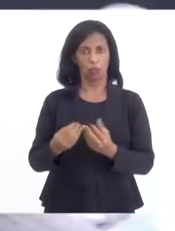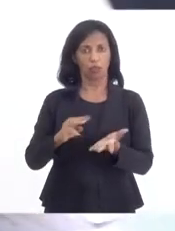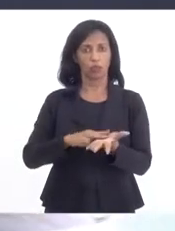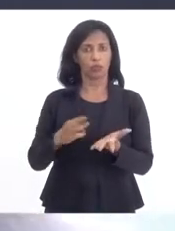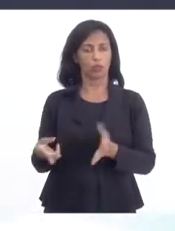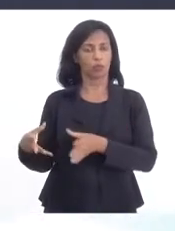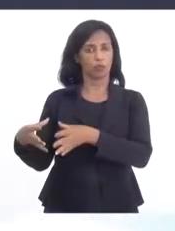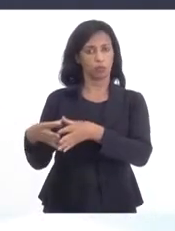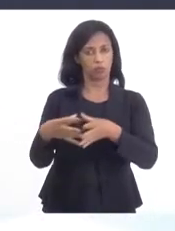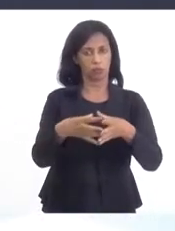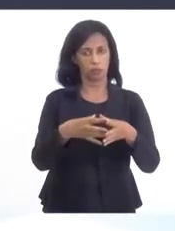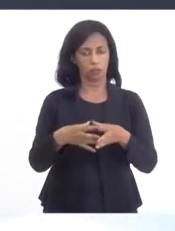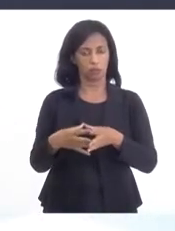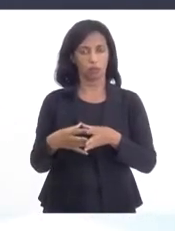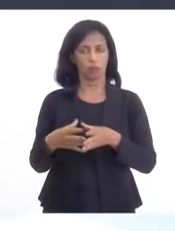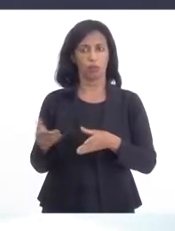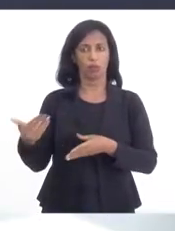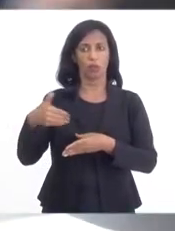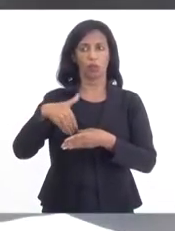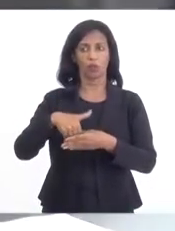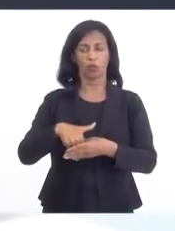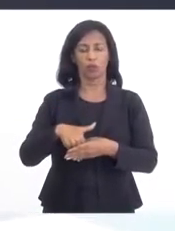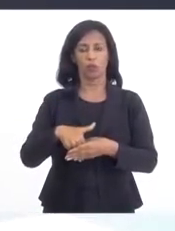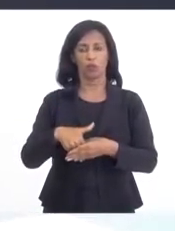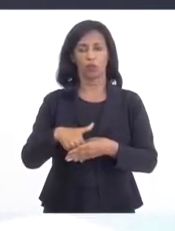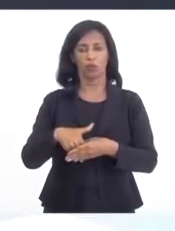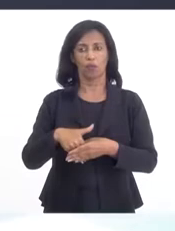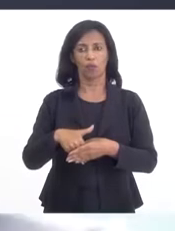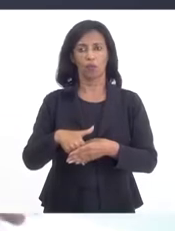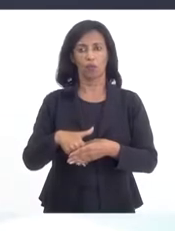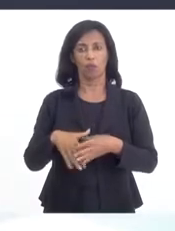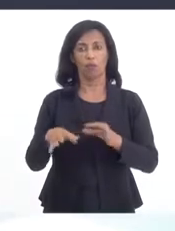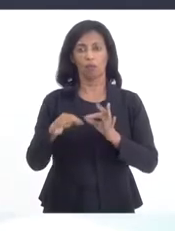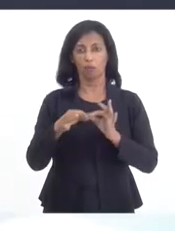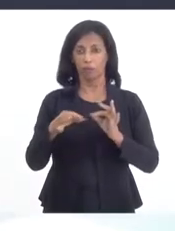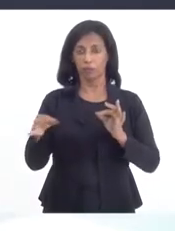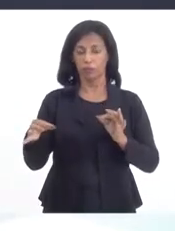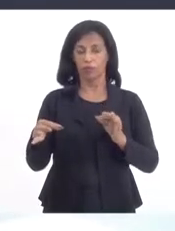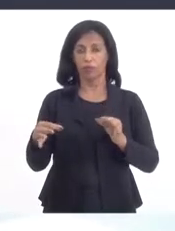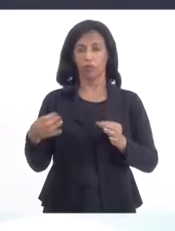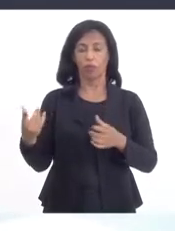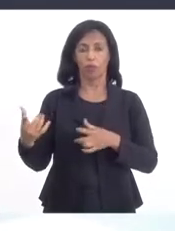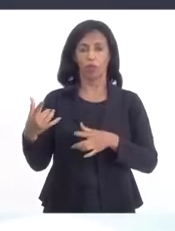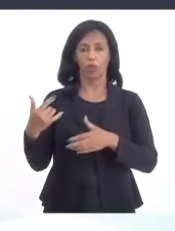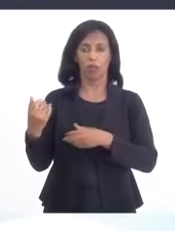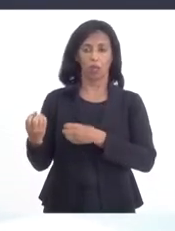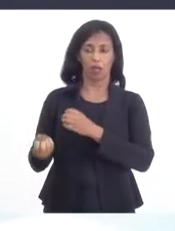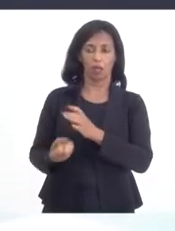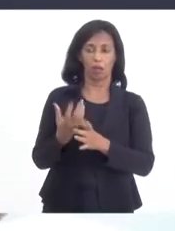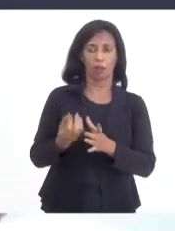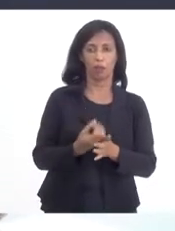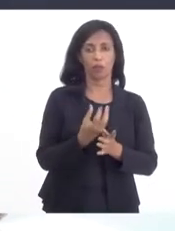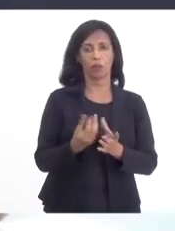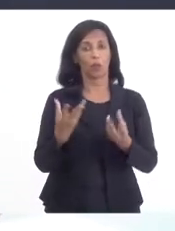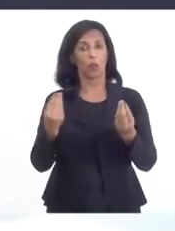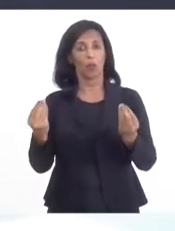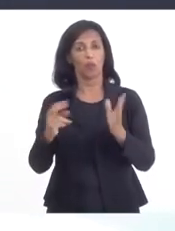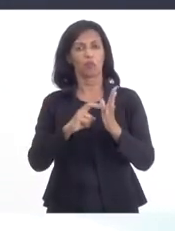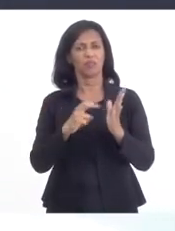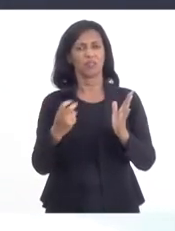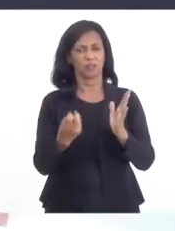da comissão. Um voto bastante extenso, porque está reproduzindo muitas